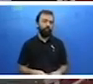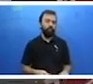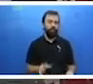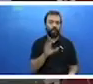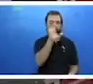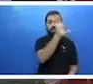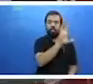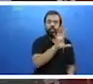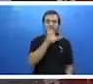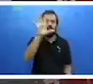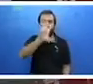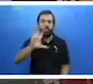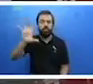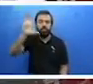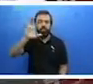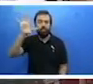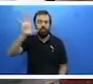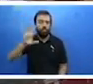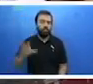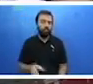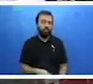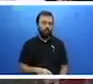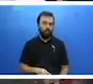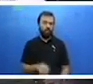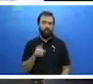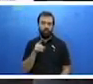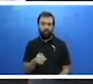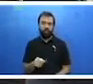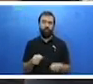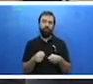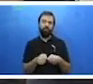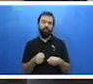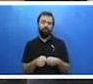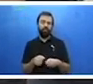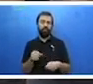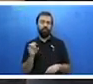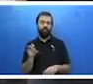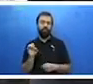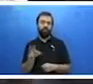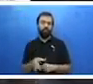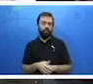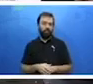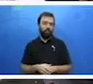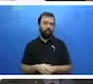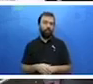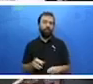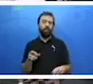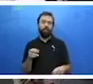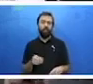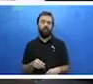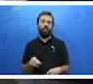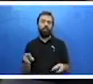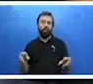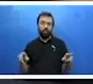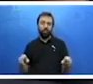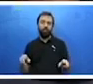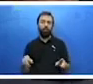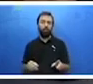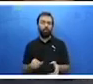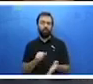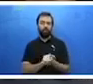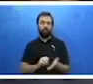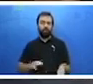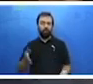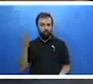cada região. Essa atividade vocês vão fazer sozinhos. Mesma coisa que a anterior. Então,